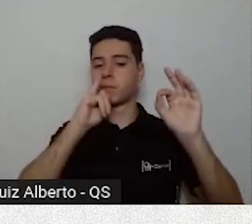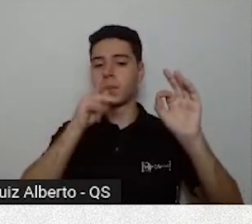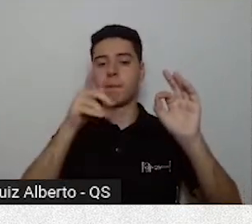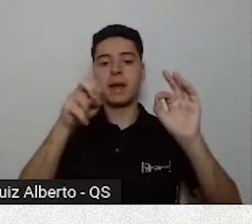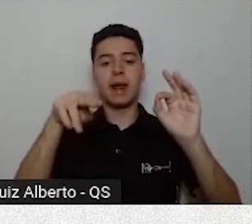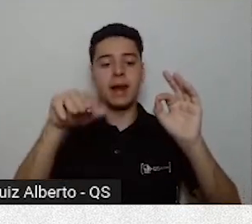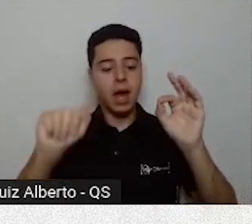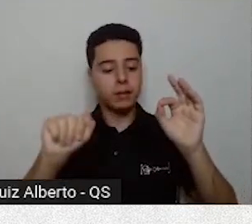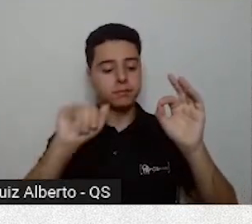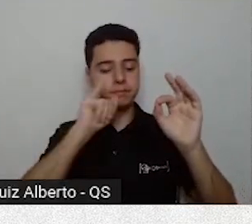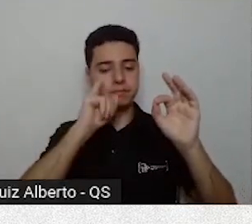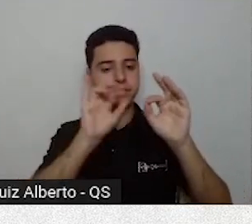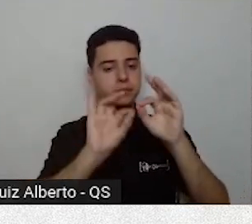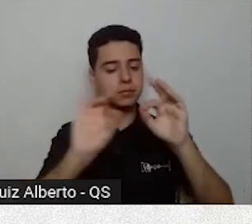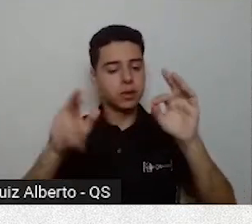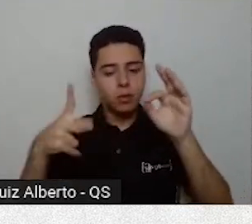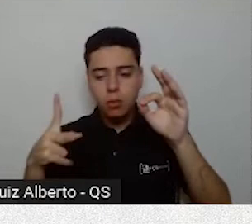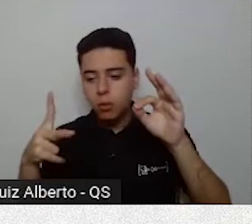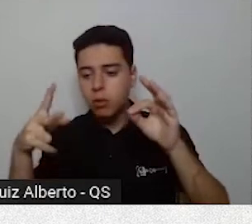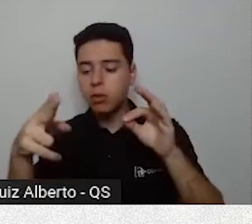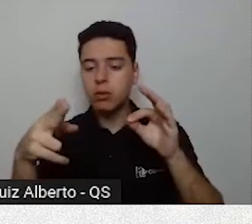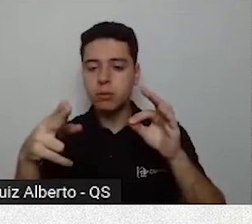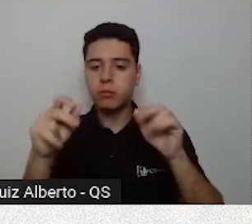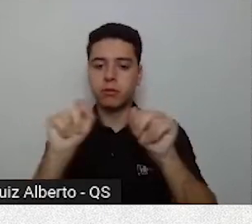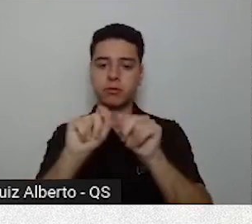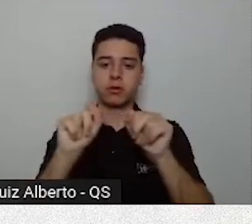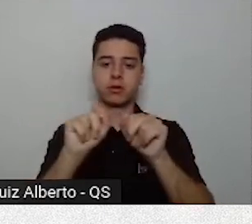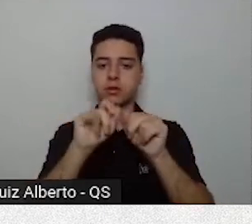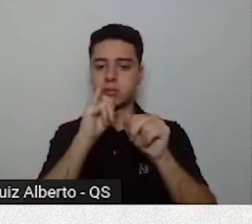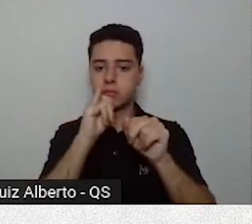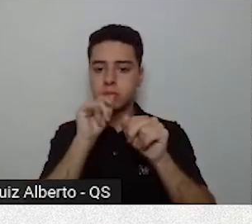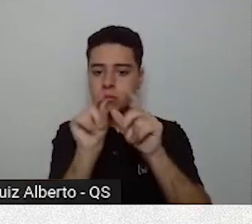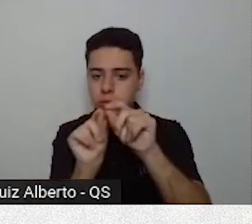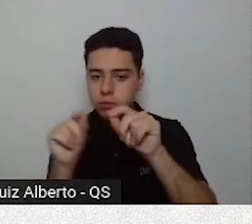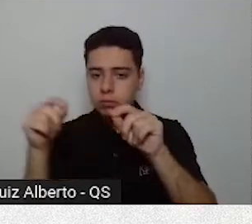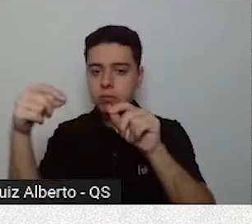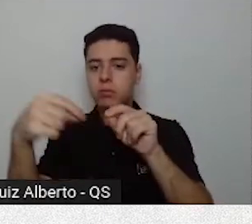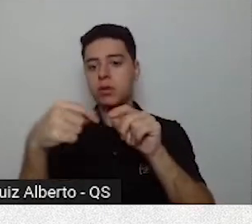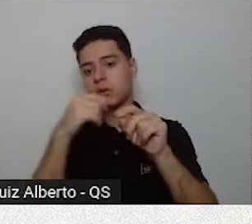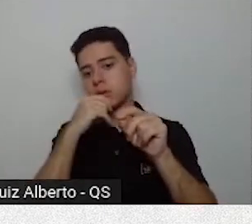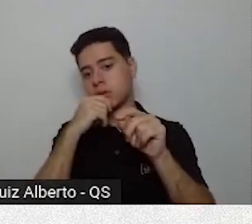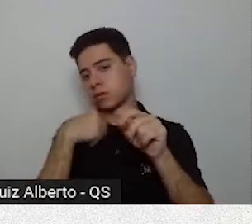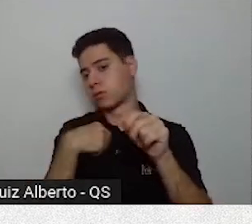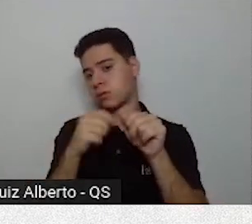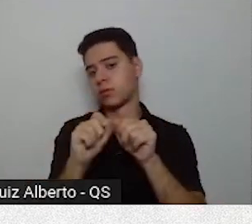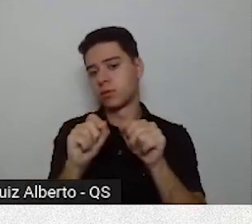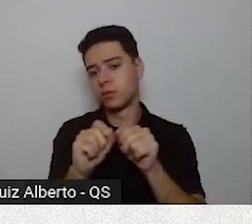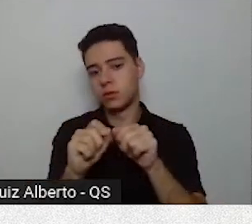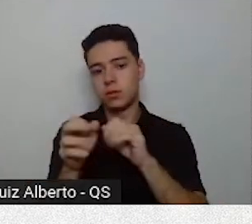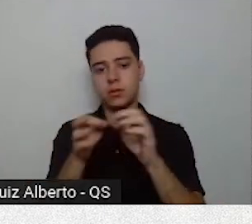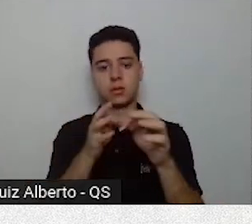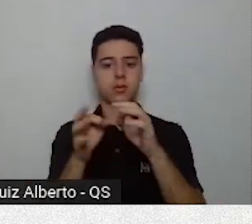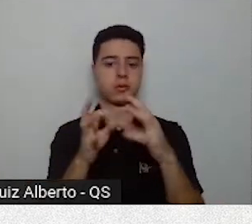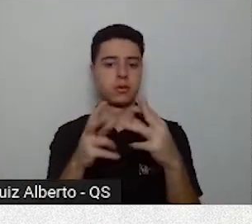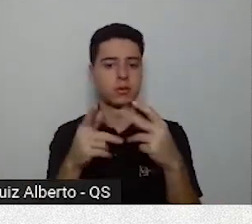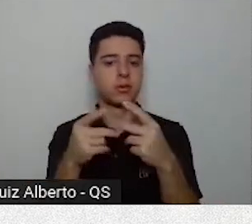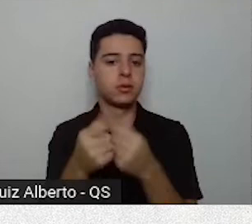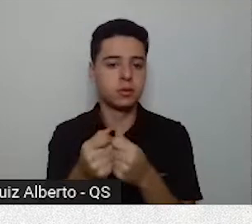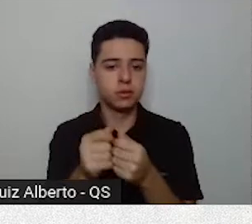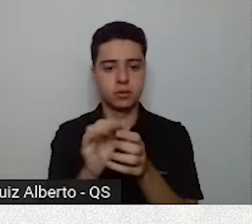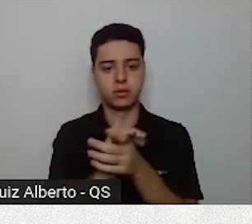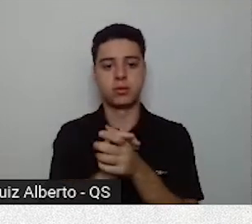pena para fazer aquele bico de pena mesmo, que a gente conhece às vezes, né? Quem já